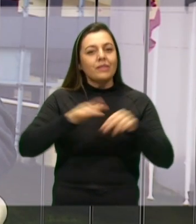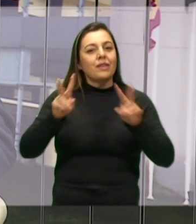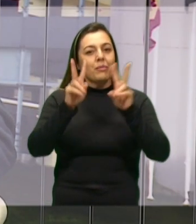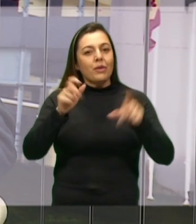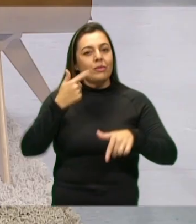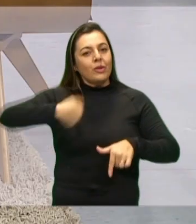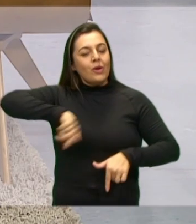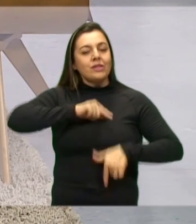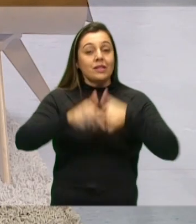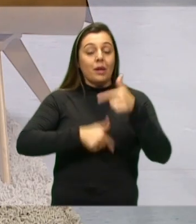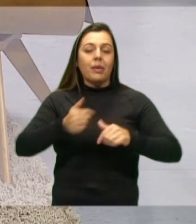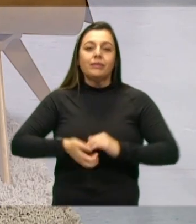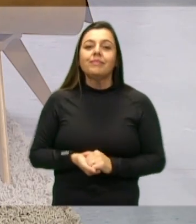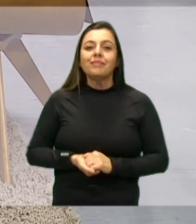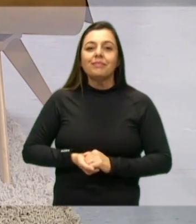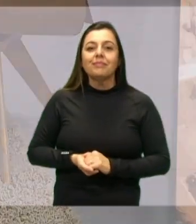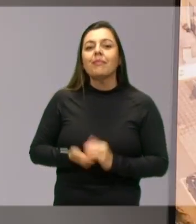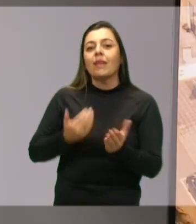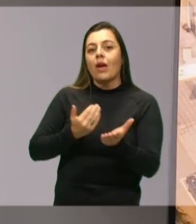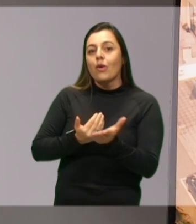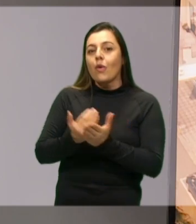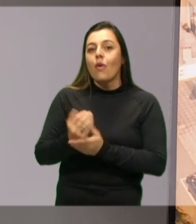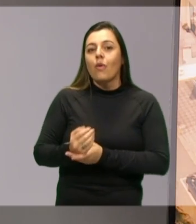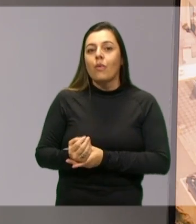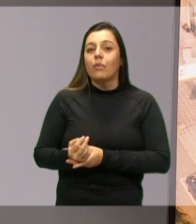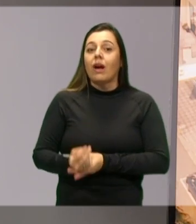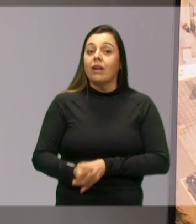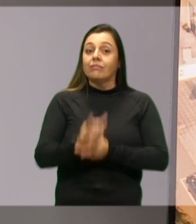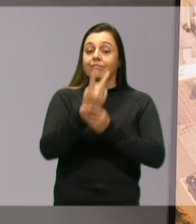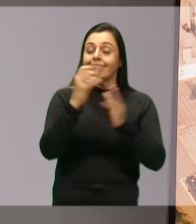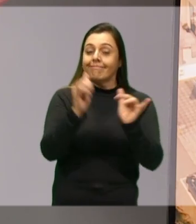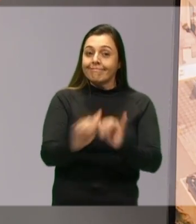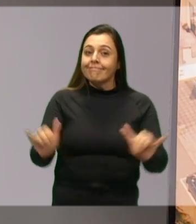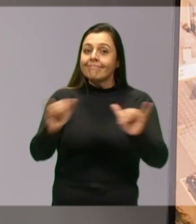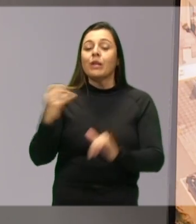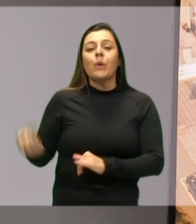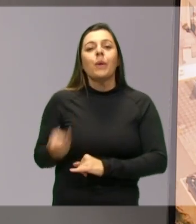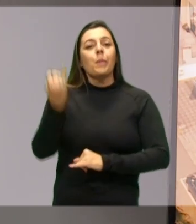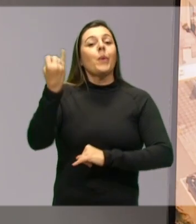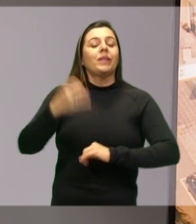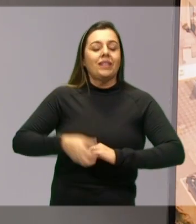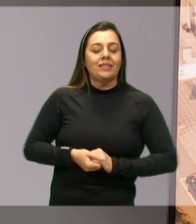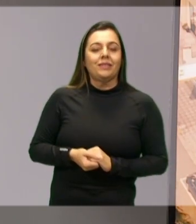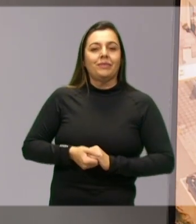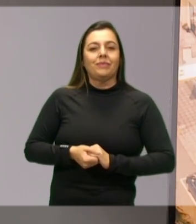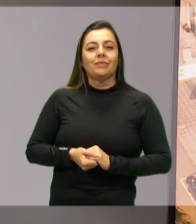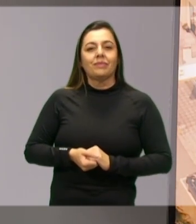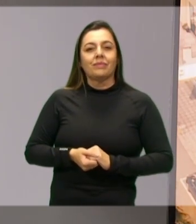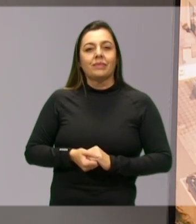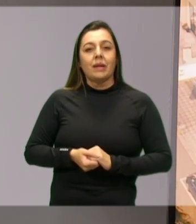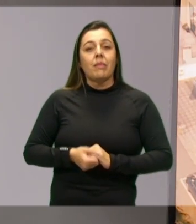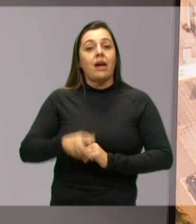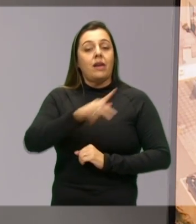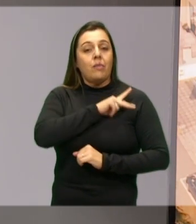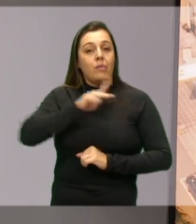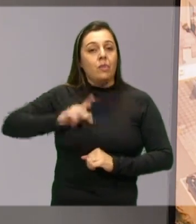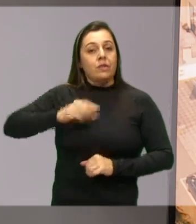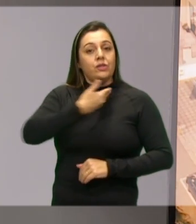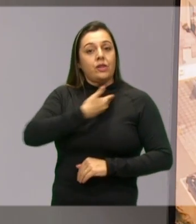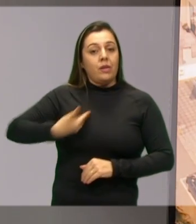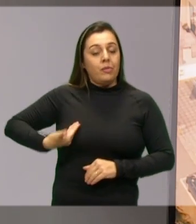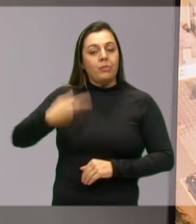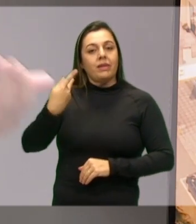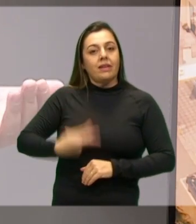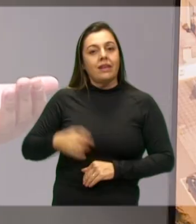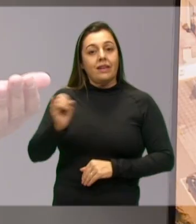o nosso trabalho. Vamos começar com duas notícias importantes para as políticas públicas em